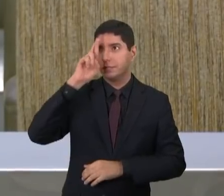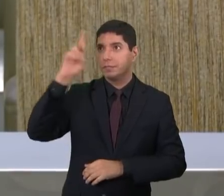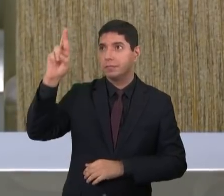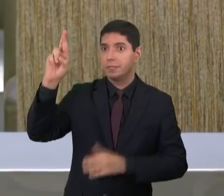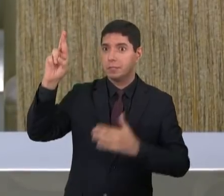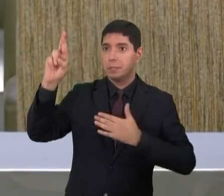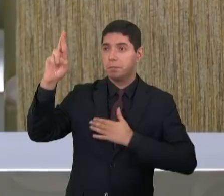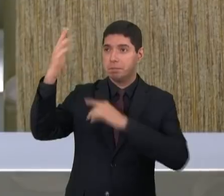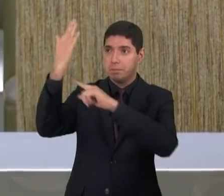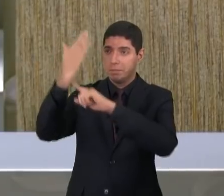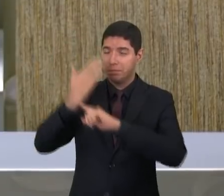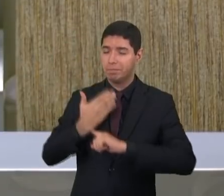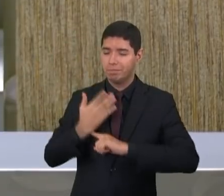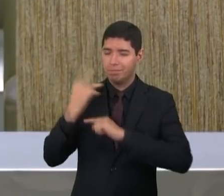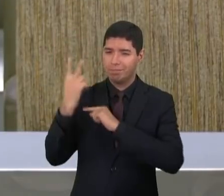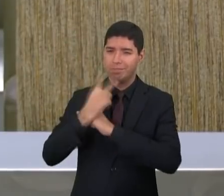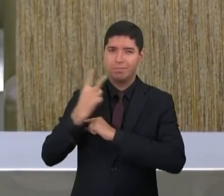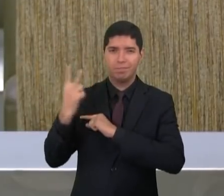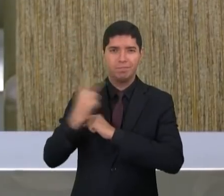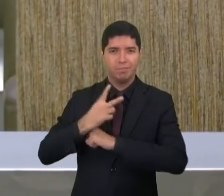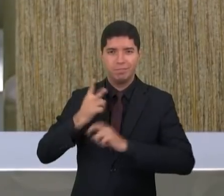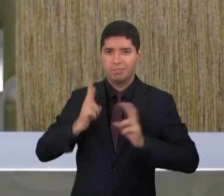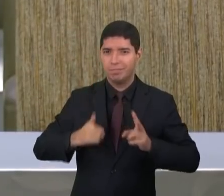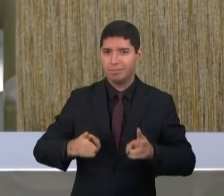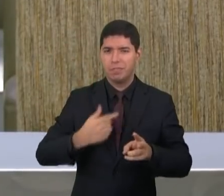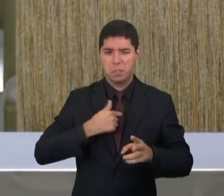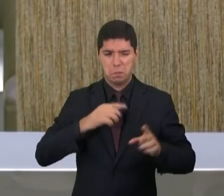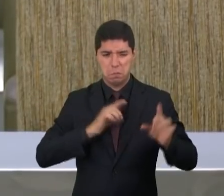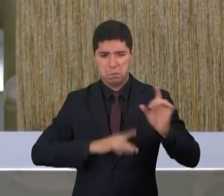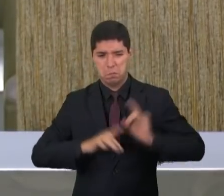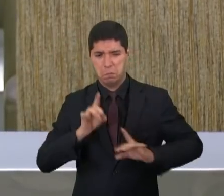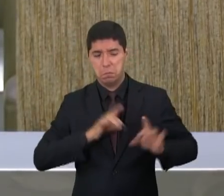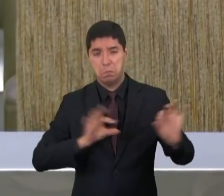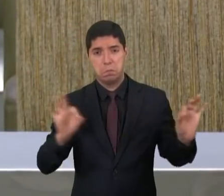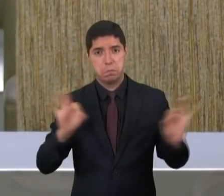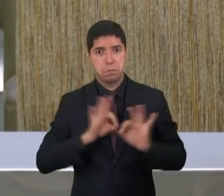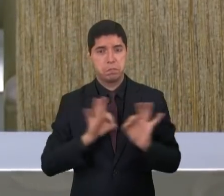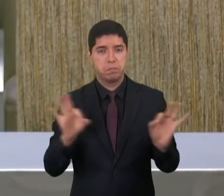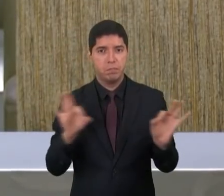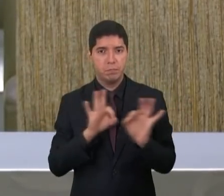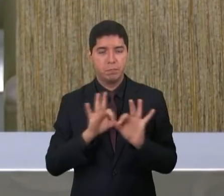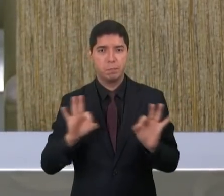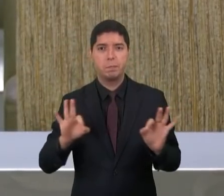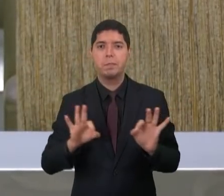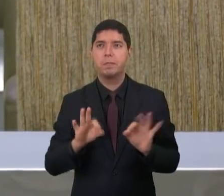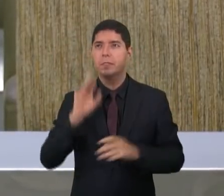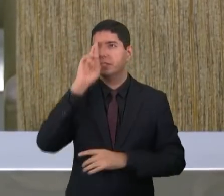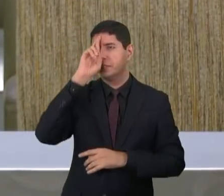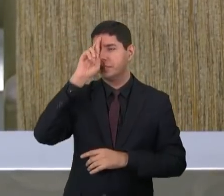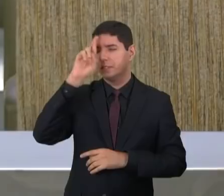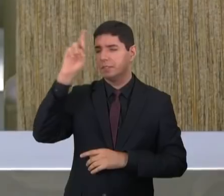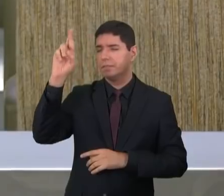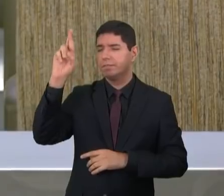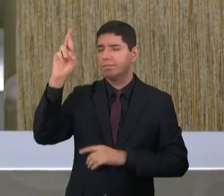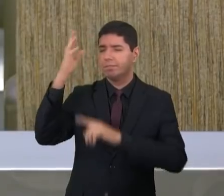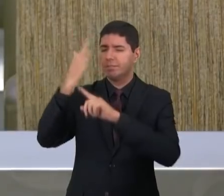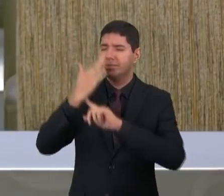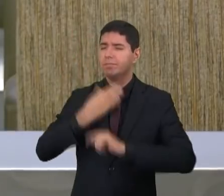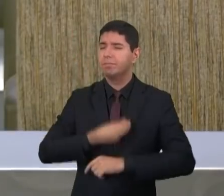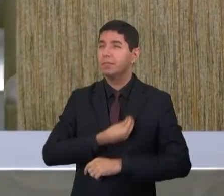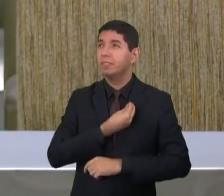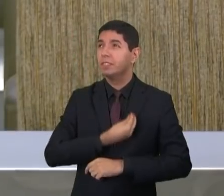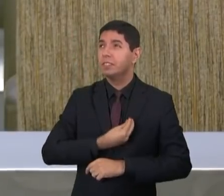e a minha salvação, a quem temerei? O Senhor é a força da minha vida, de quem